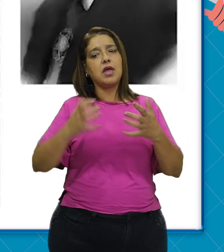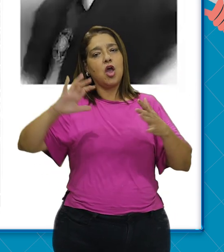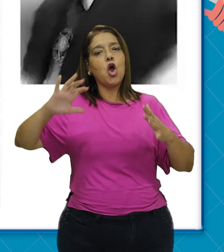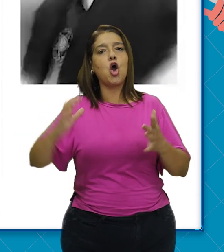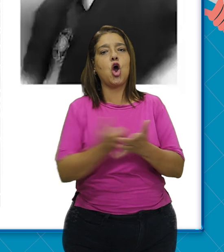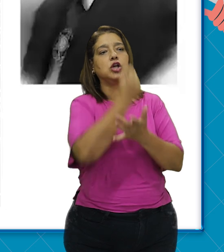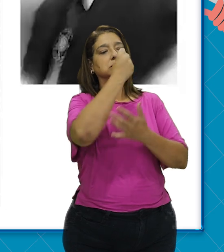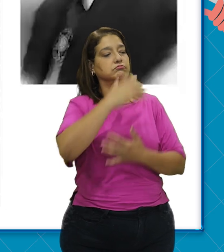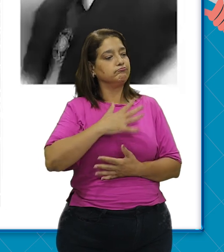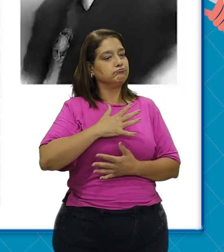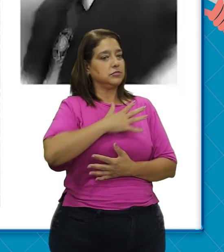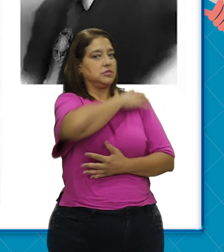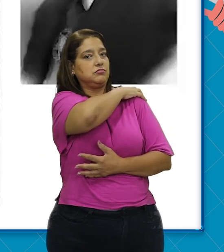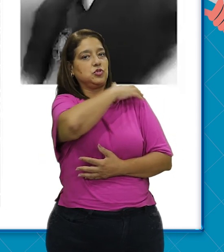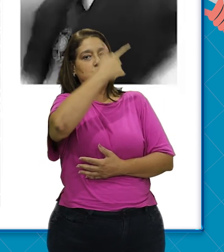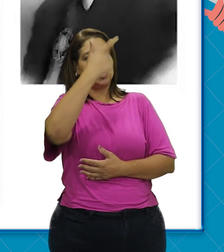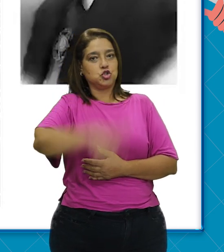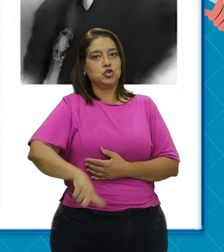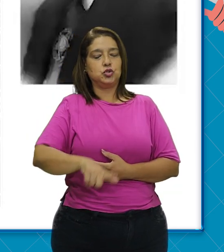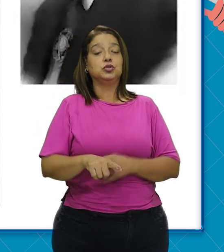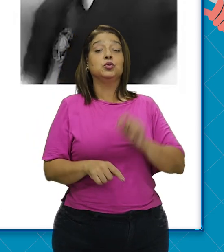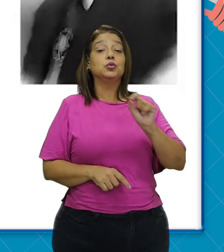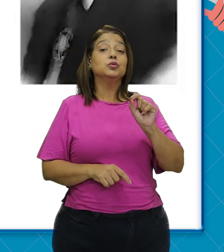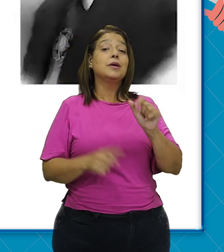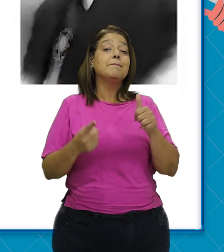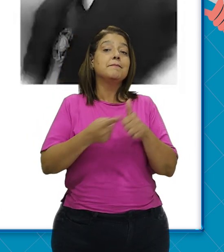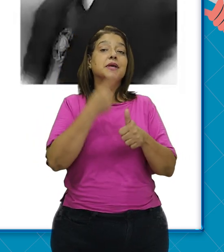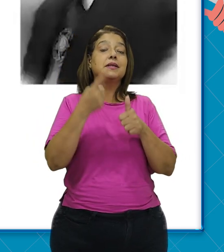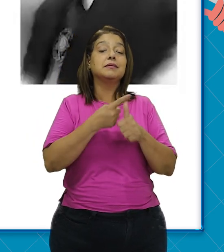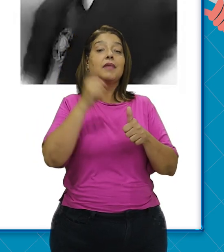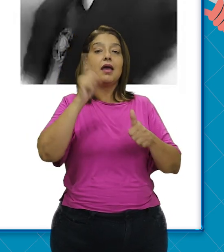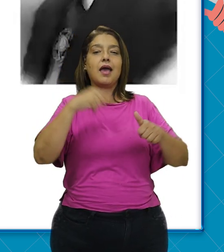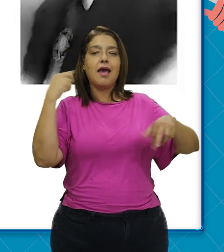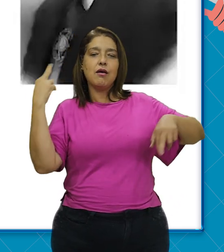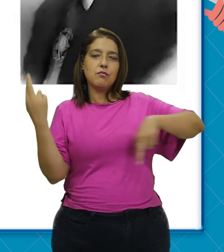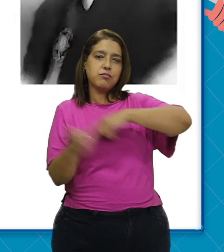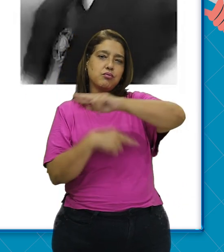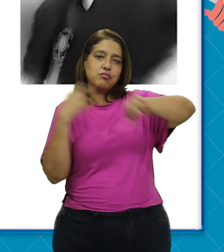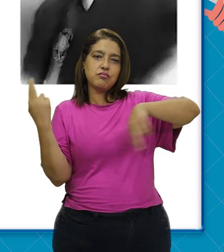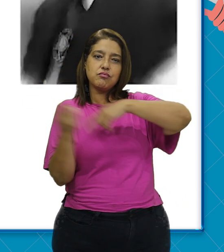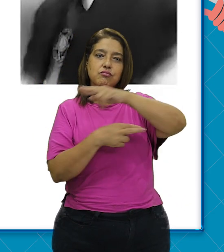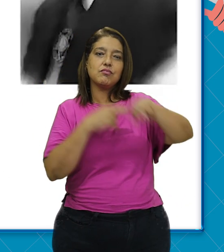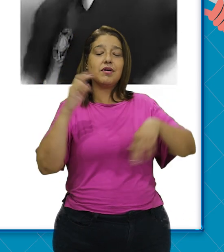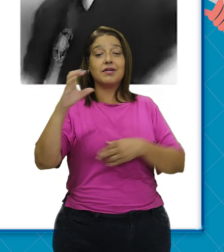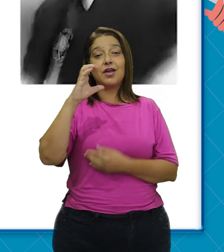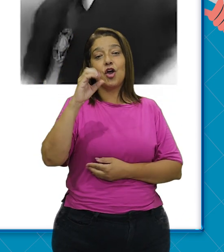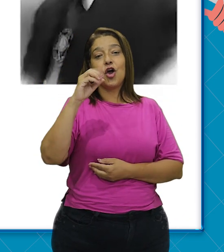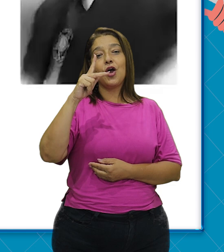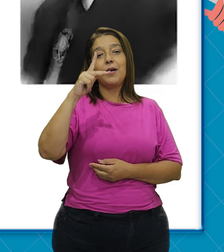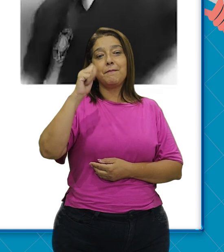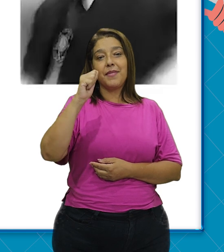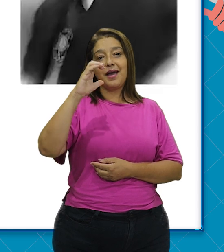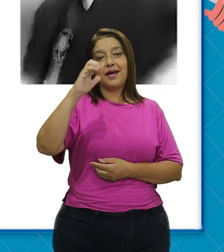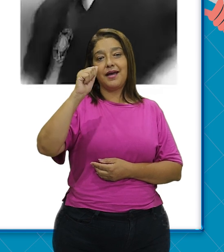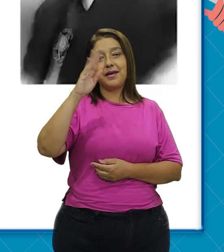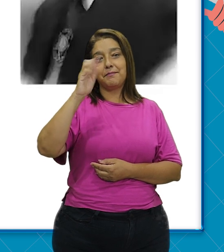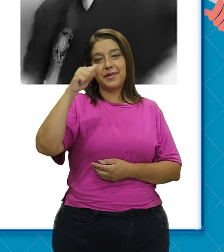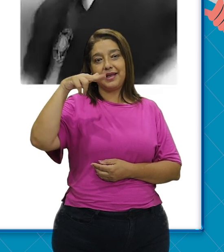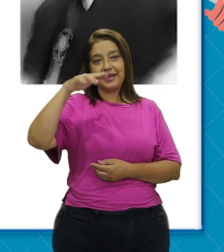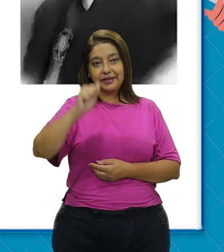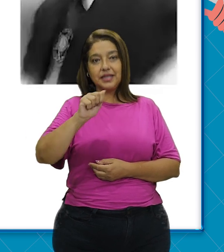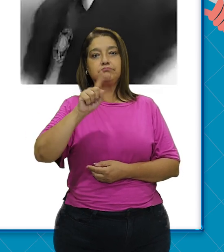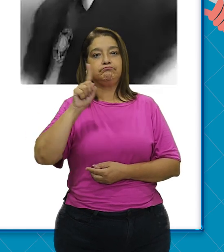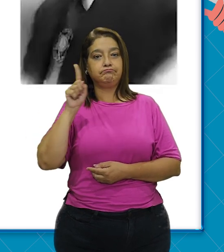República Velha. Uma das suas primeiras ações foi a revolta do 18 do Forte de Copacabana, quando 17 tenentes e um